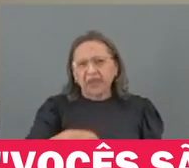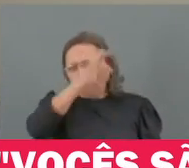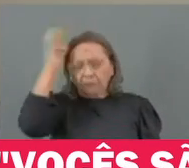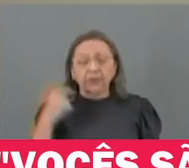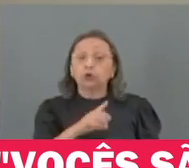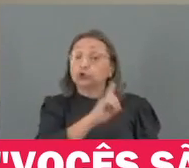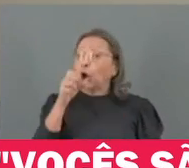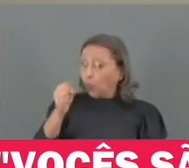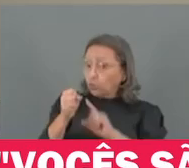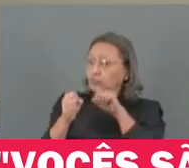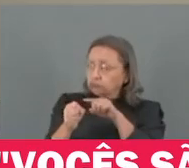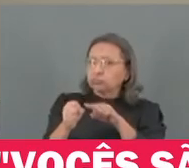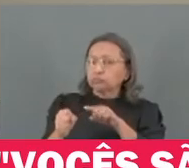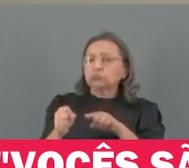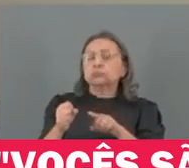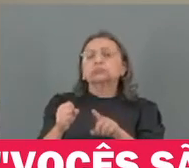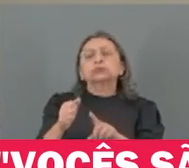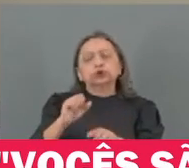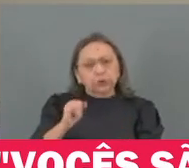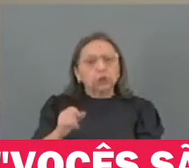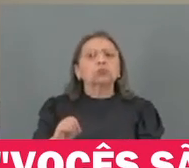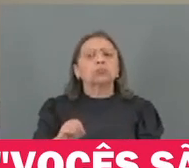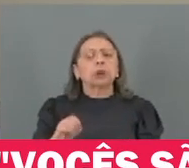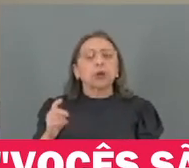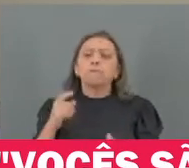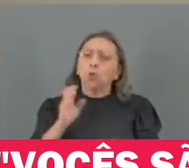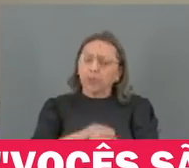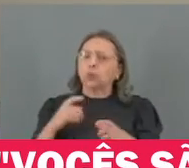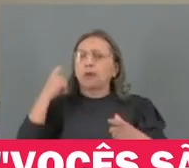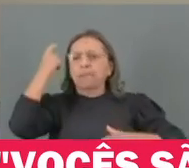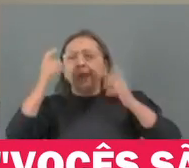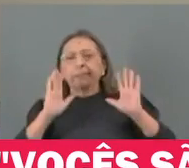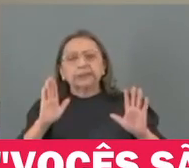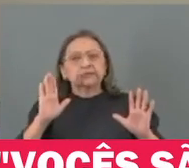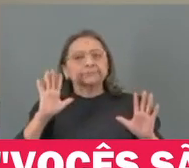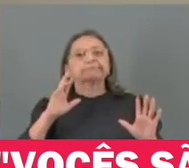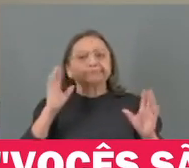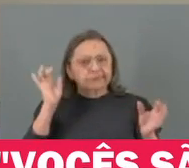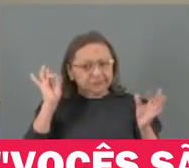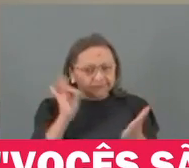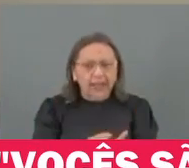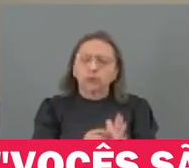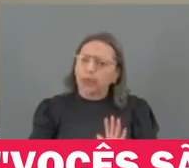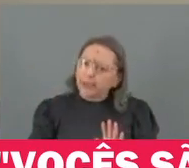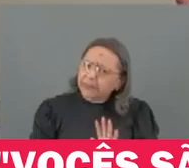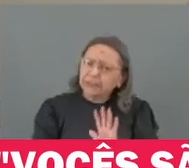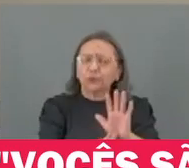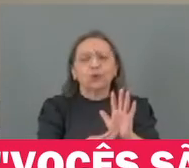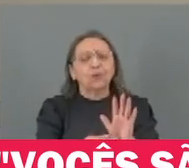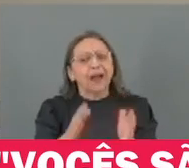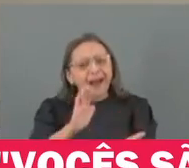foi um momento preocupante e acabou representando uma ameaça clara à democracia. Isso é um negócio